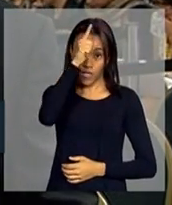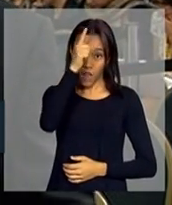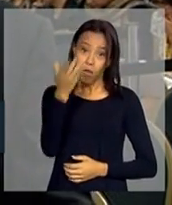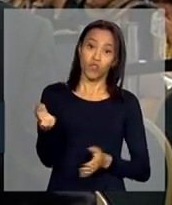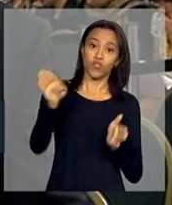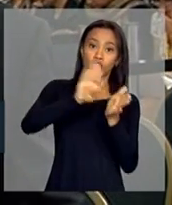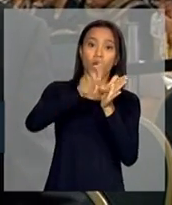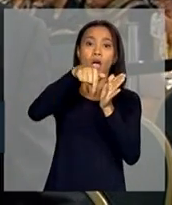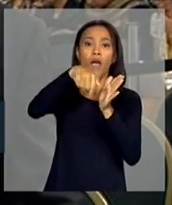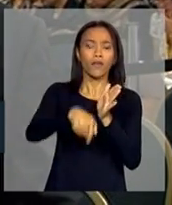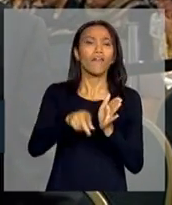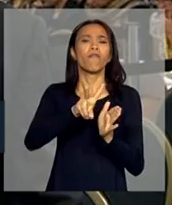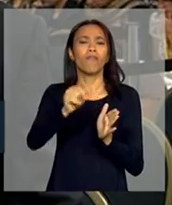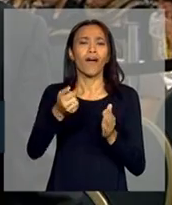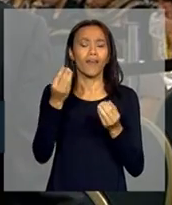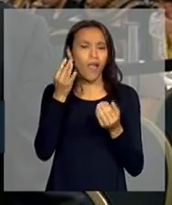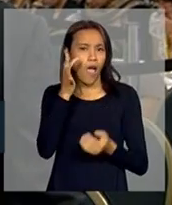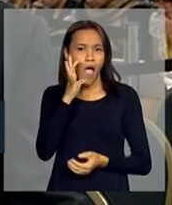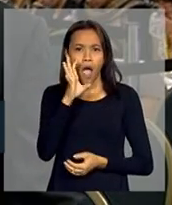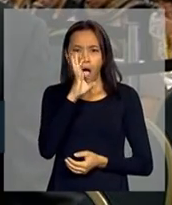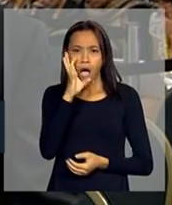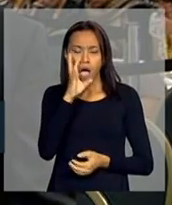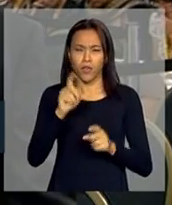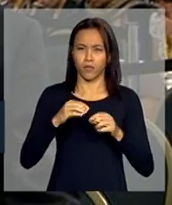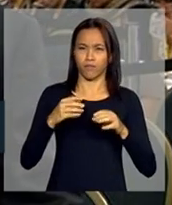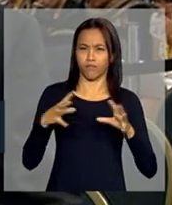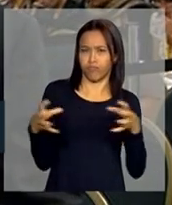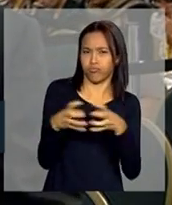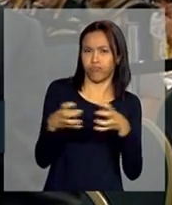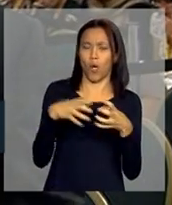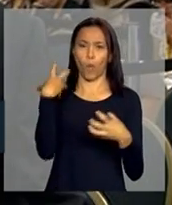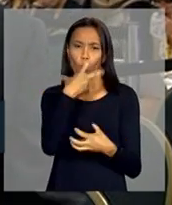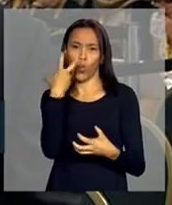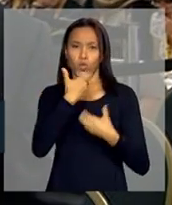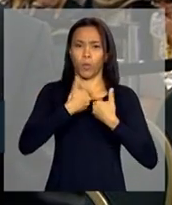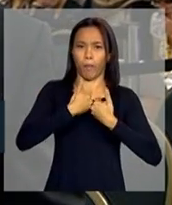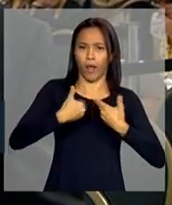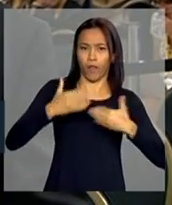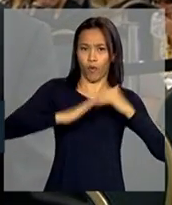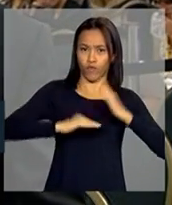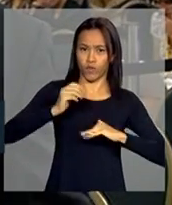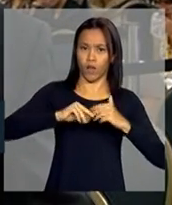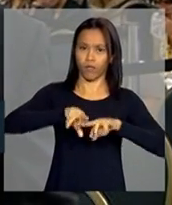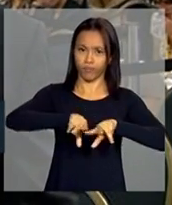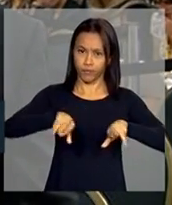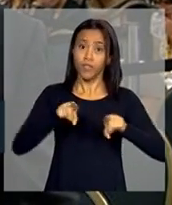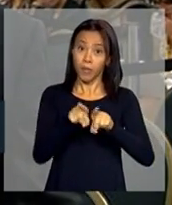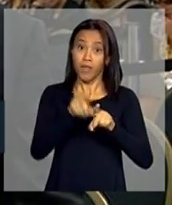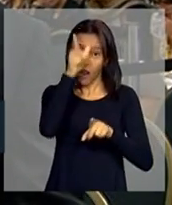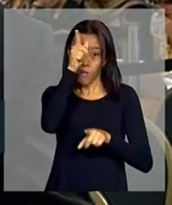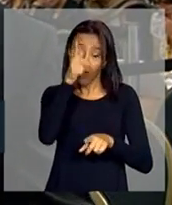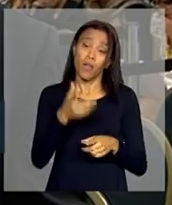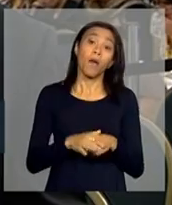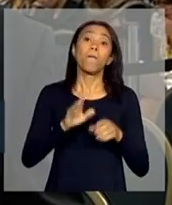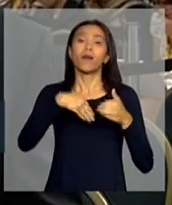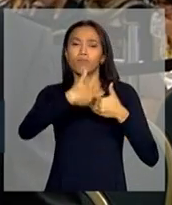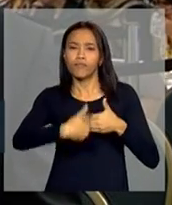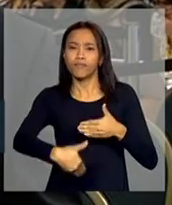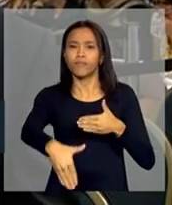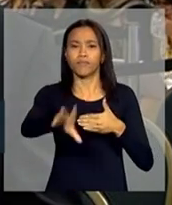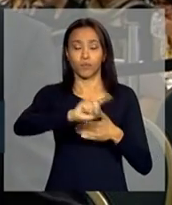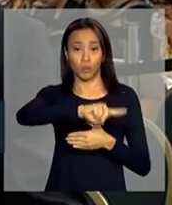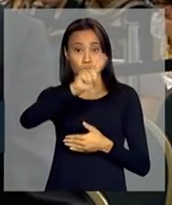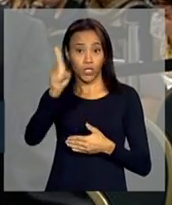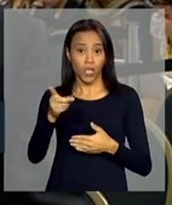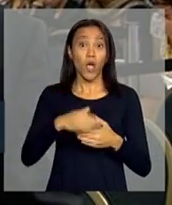hinga vai participar de uma apresentação que reúne músico com os brasileiros e alemães mas ao longo do dia a presidenta Dilma